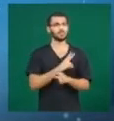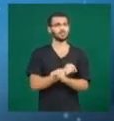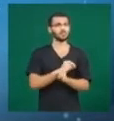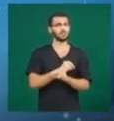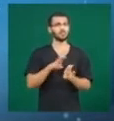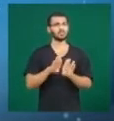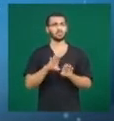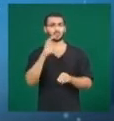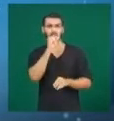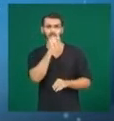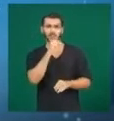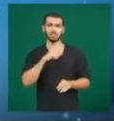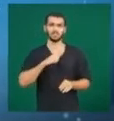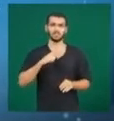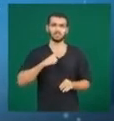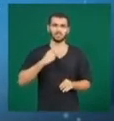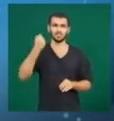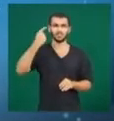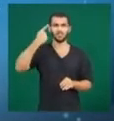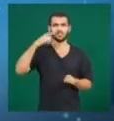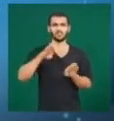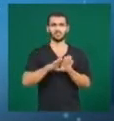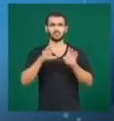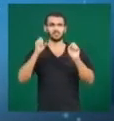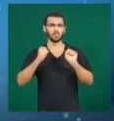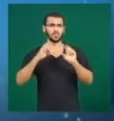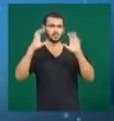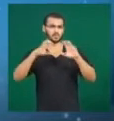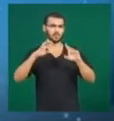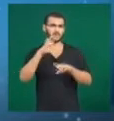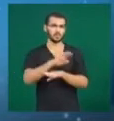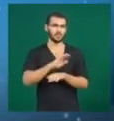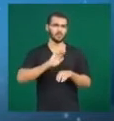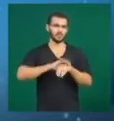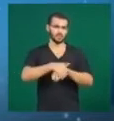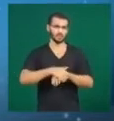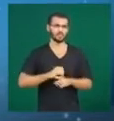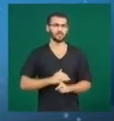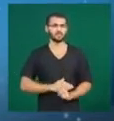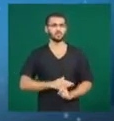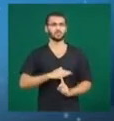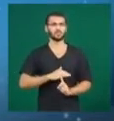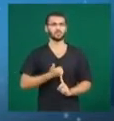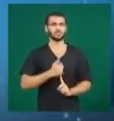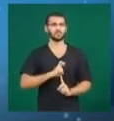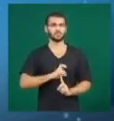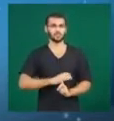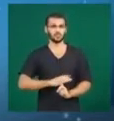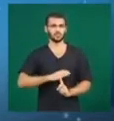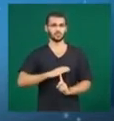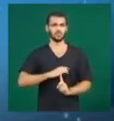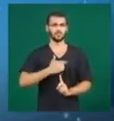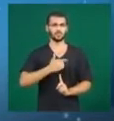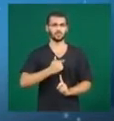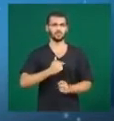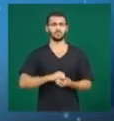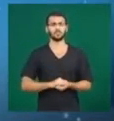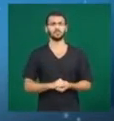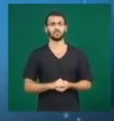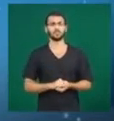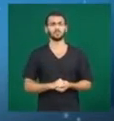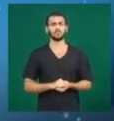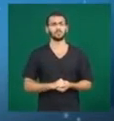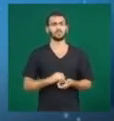Minas, o sábado vai ser de sol e possibilidade de chuva no fim da tarde e à noite. Mínima de 15 e máxima de 27 graus. Em